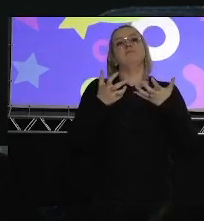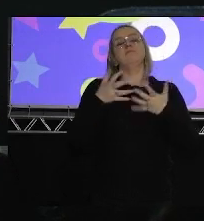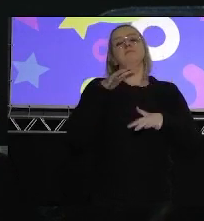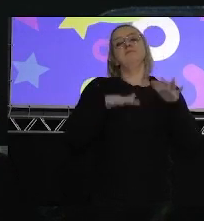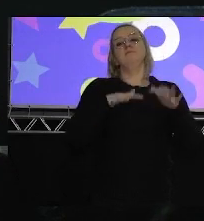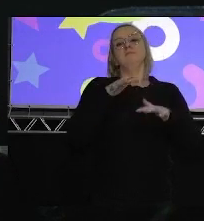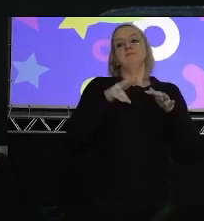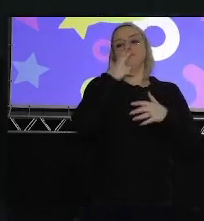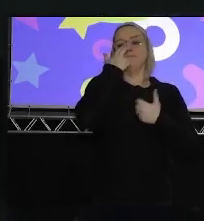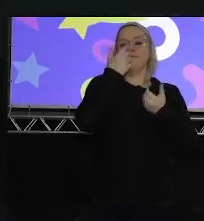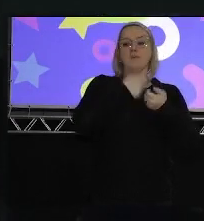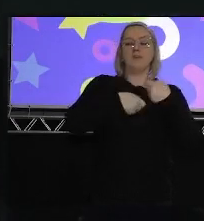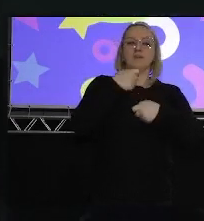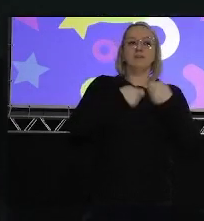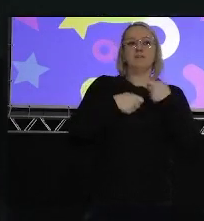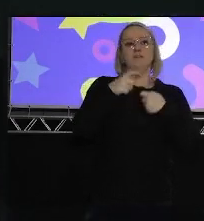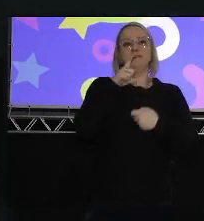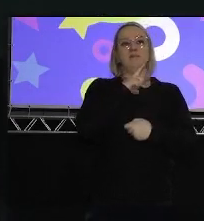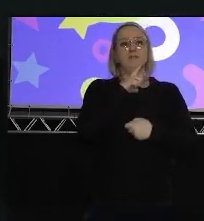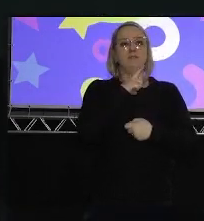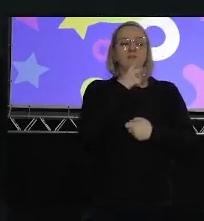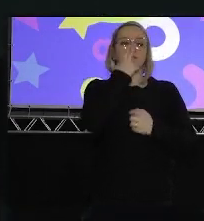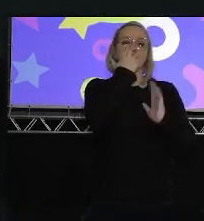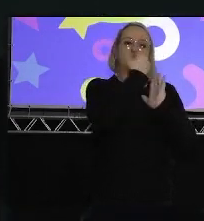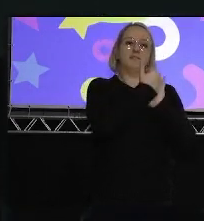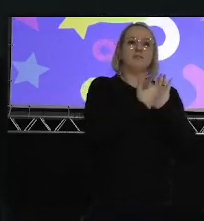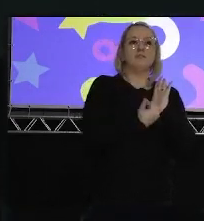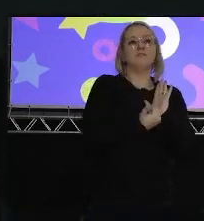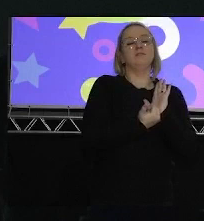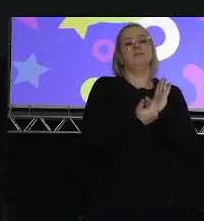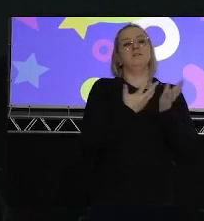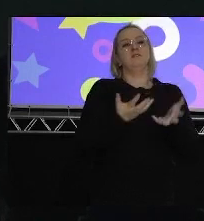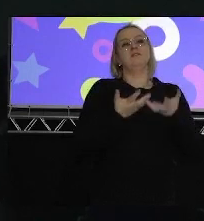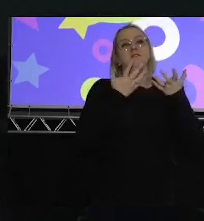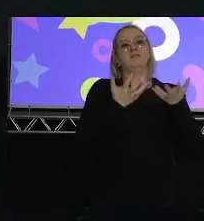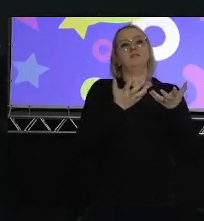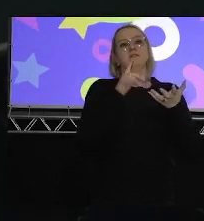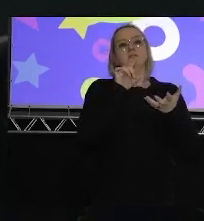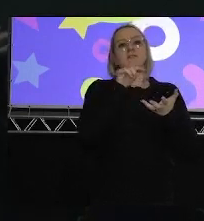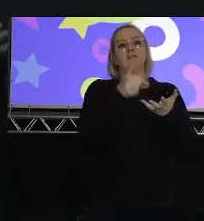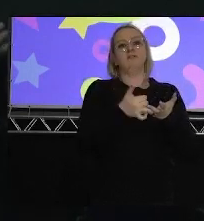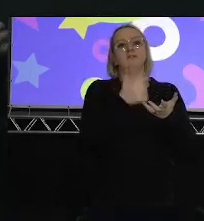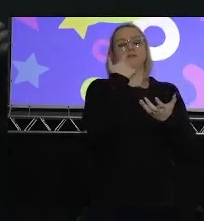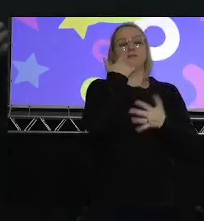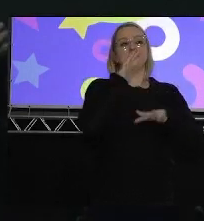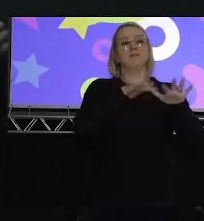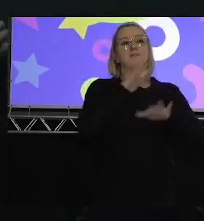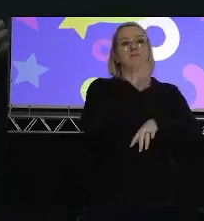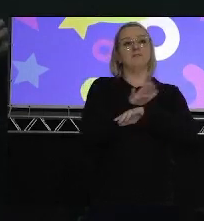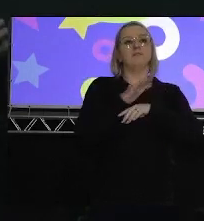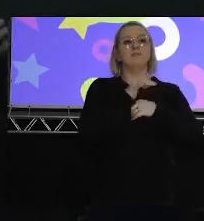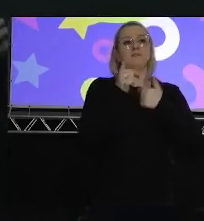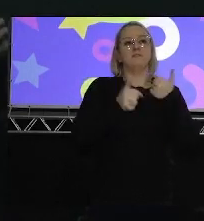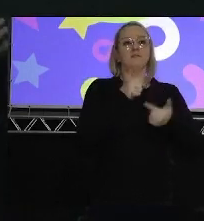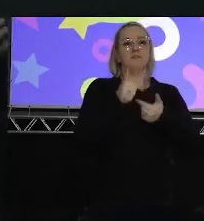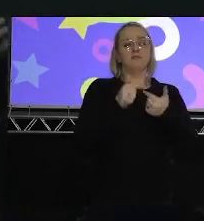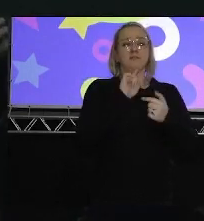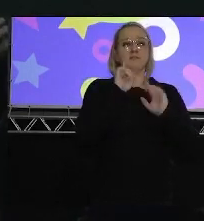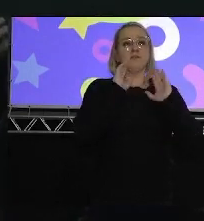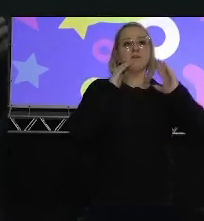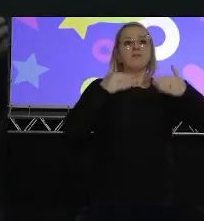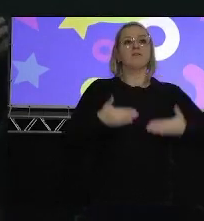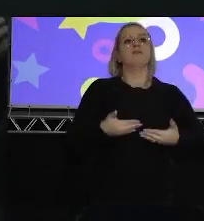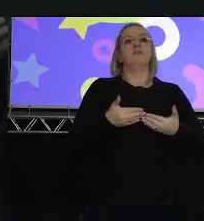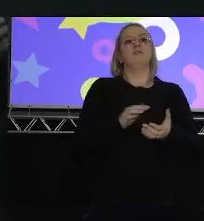interesses estratégicos de negócio, elas têm lá uma série de iniciativas. O próximo passo aqui, quem sabe ajudar a trabalhar isso depois, mas não era o foco aqui.